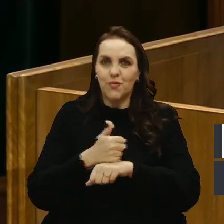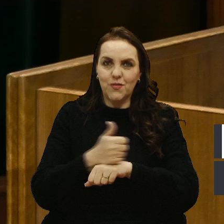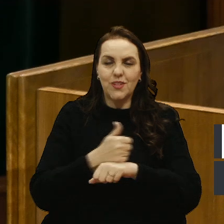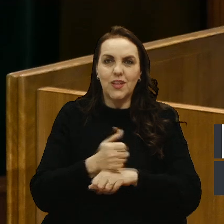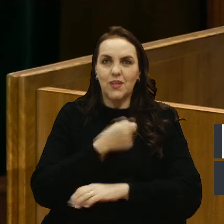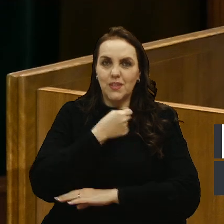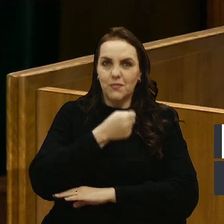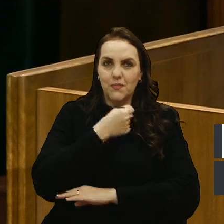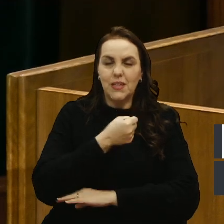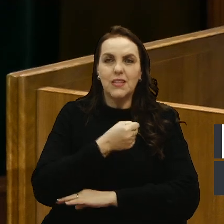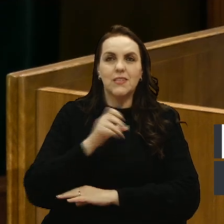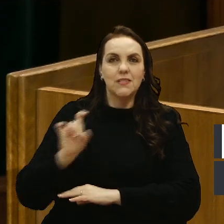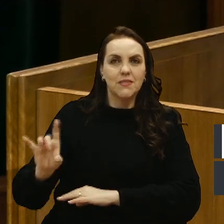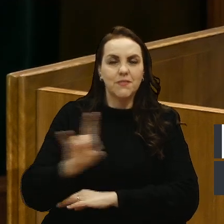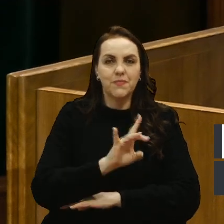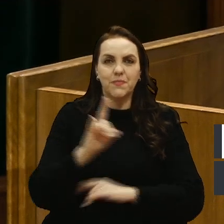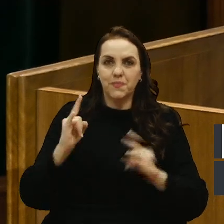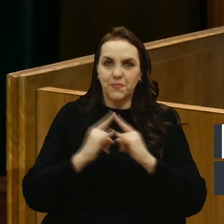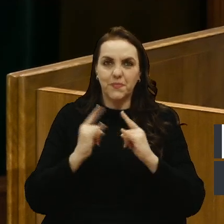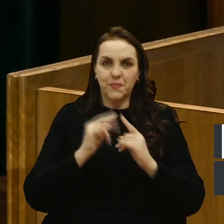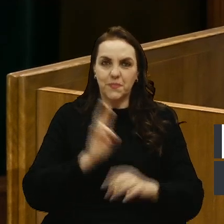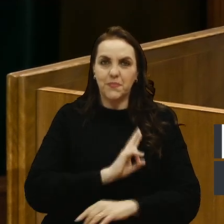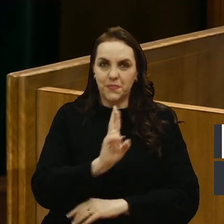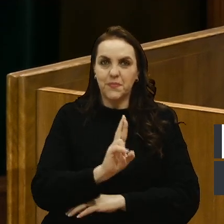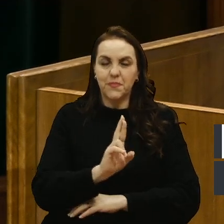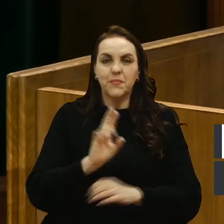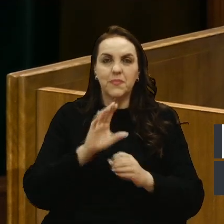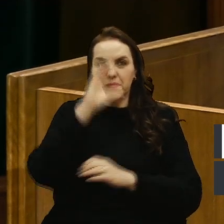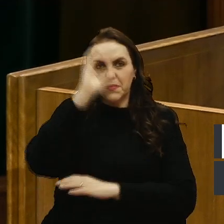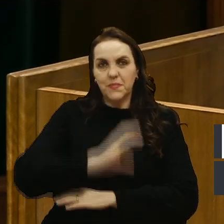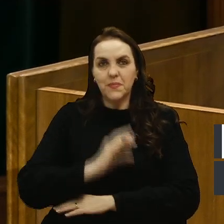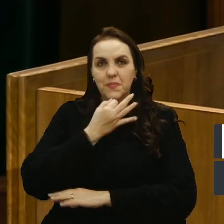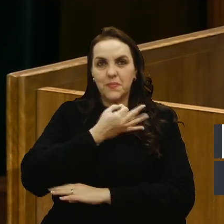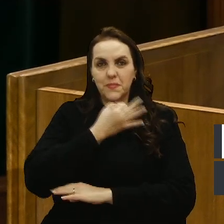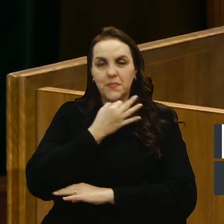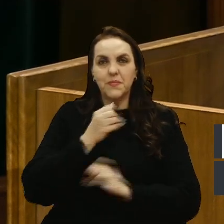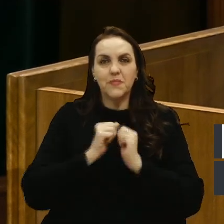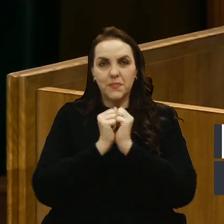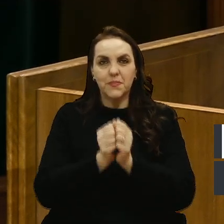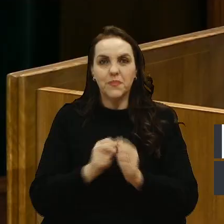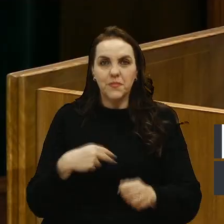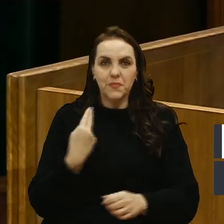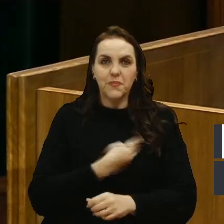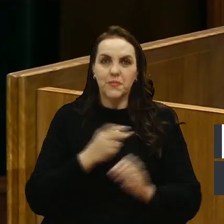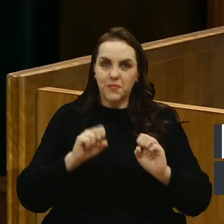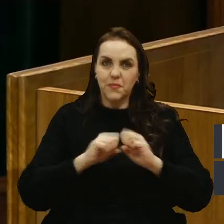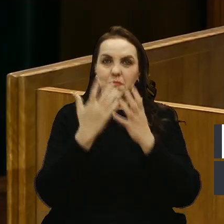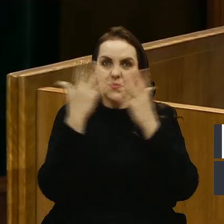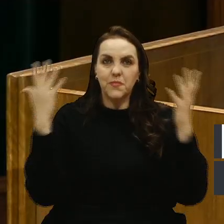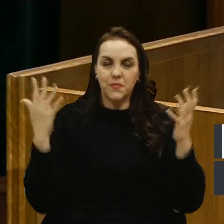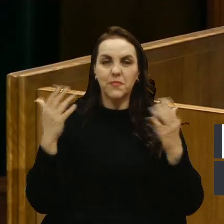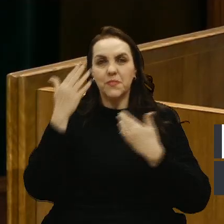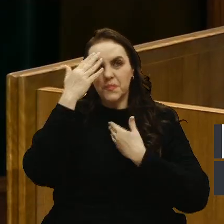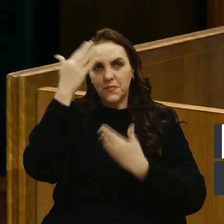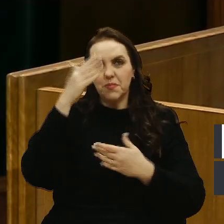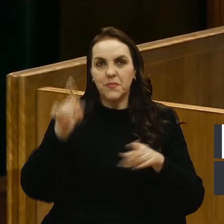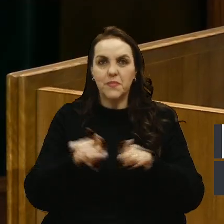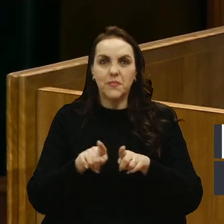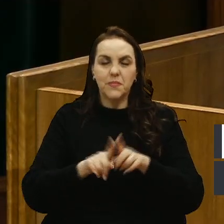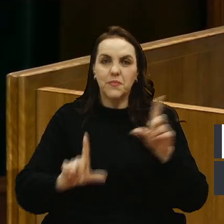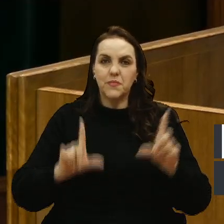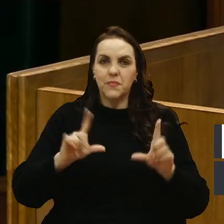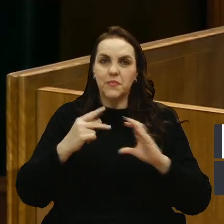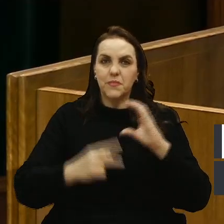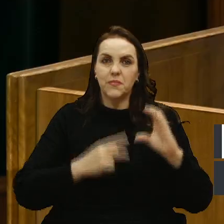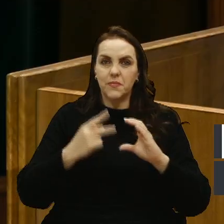imprensa, cada entidade representativa e cada cidadão caxiense para estar conosco nessa celebração. Agradeço também à TV Câmara e a toda a